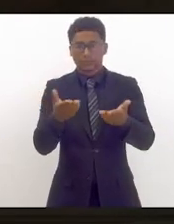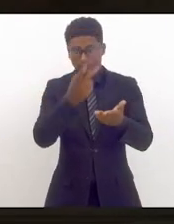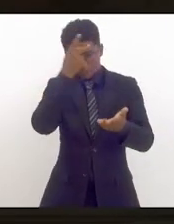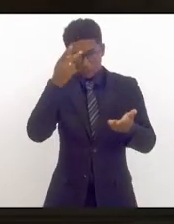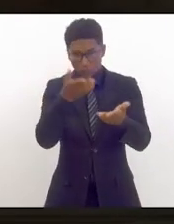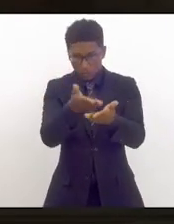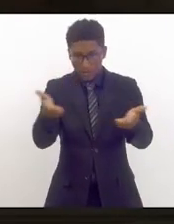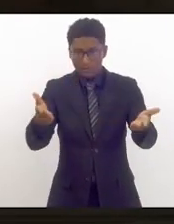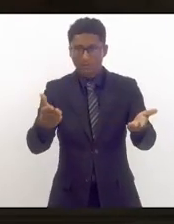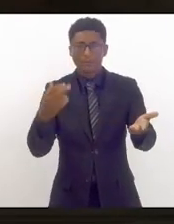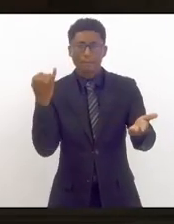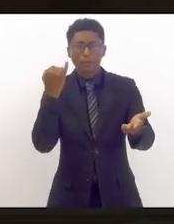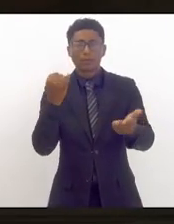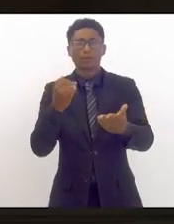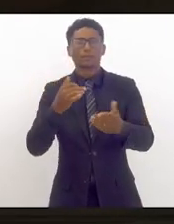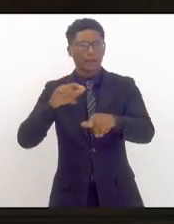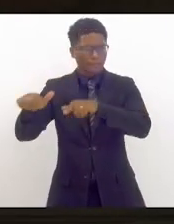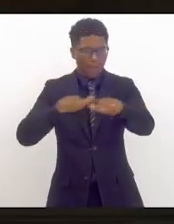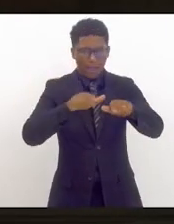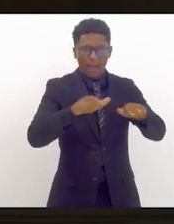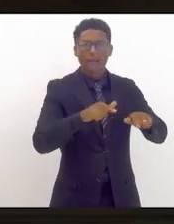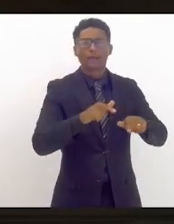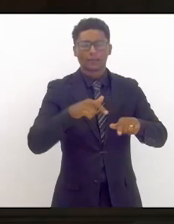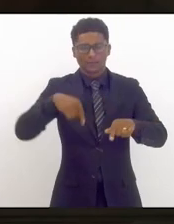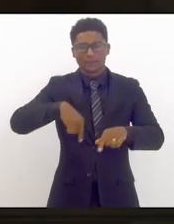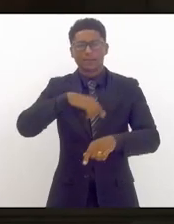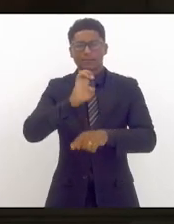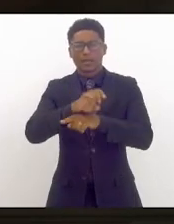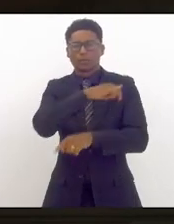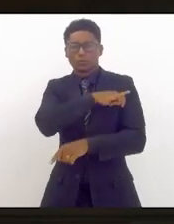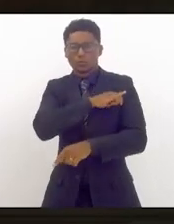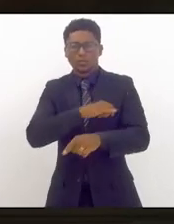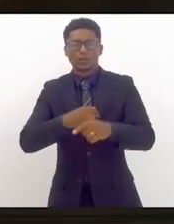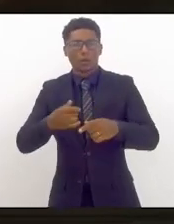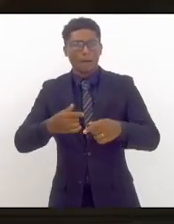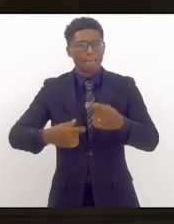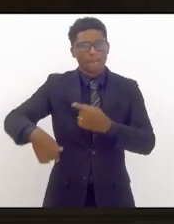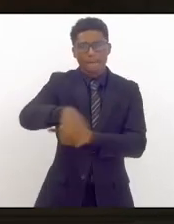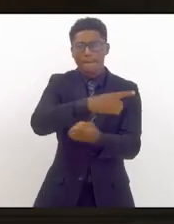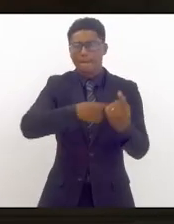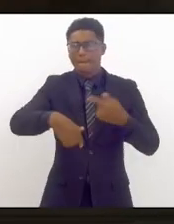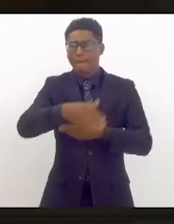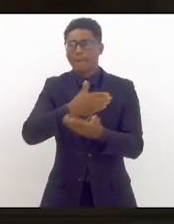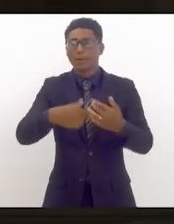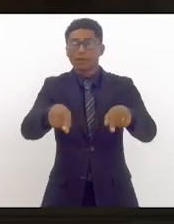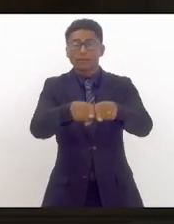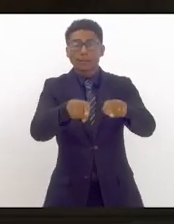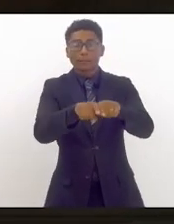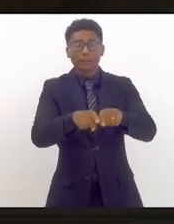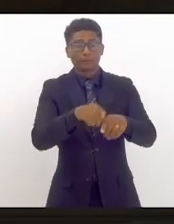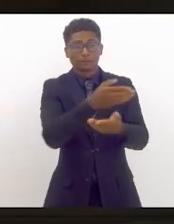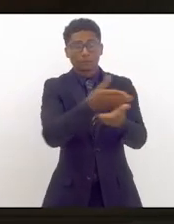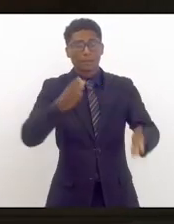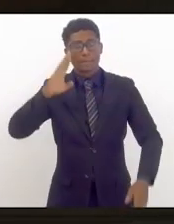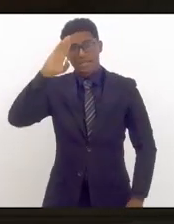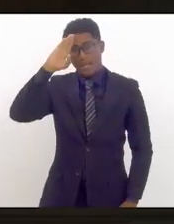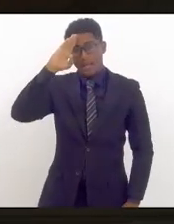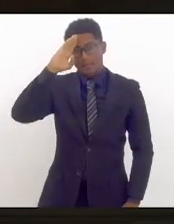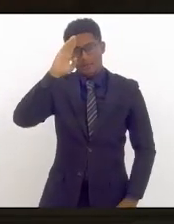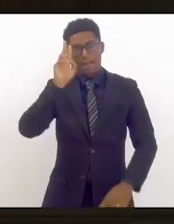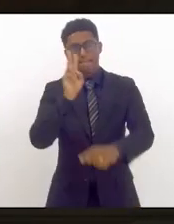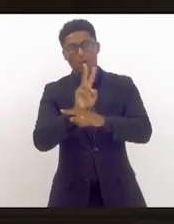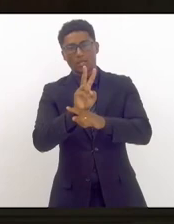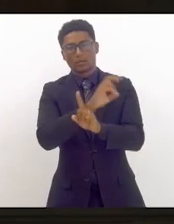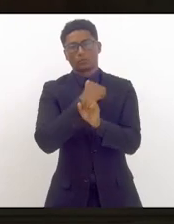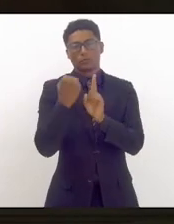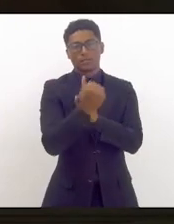funcionamento da máquina pública. O sistema de proteção social dos militares garantiu diversos benefícios para a